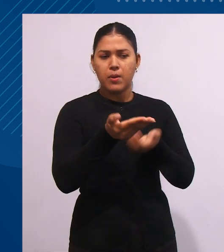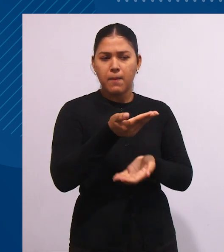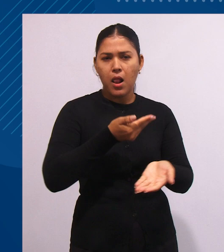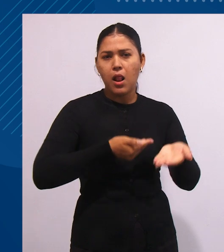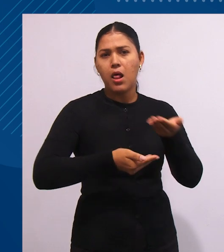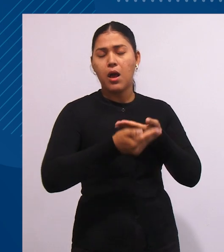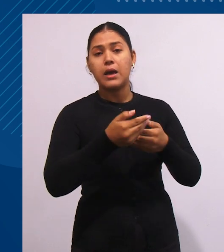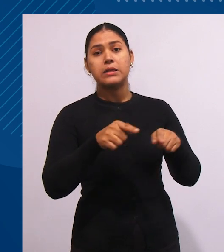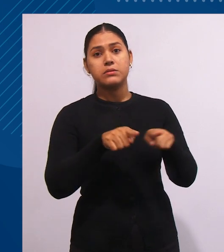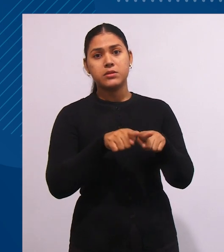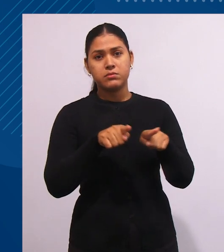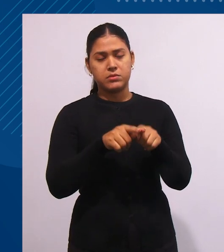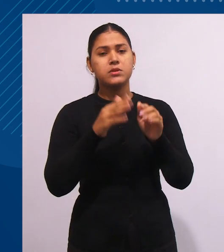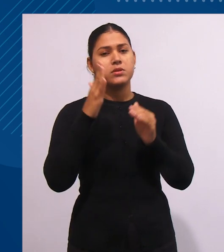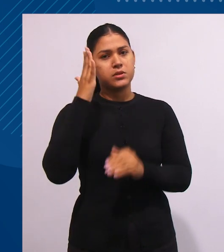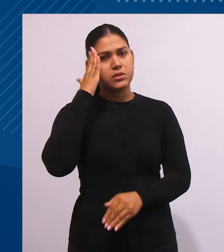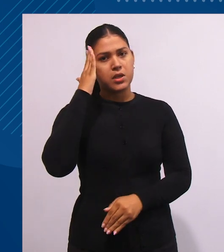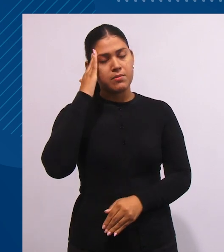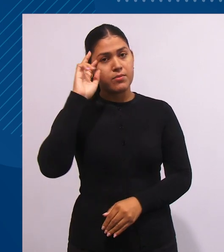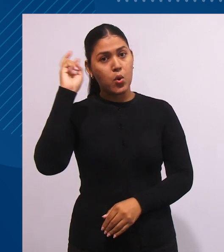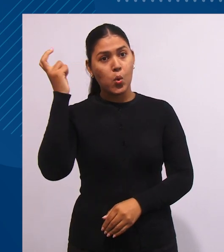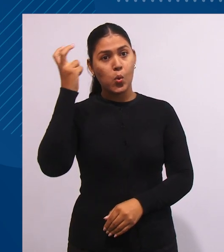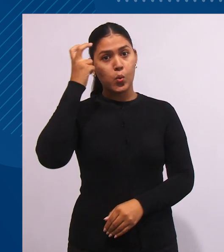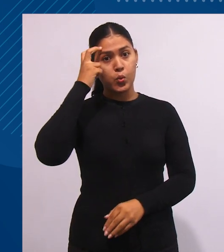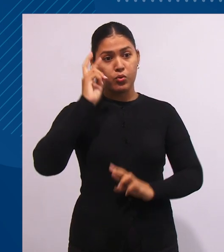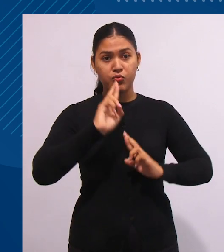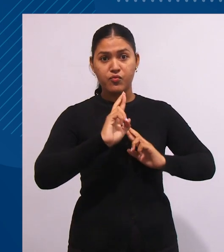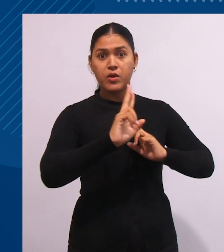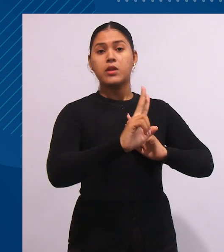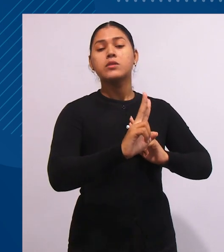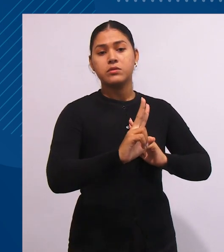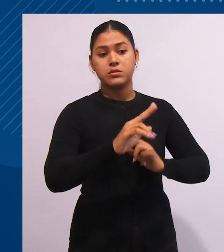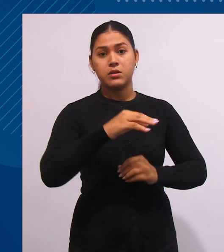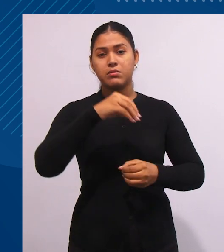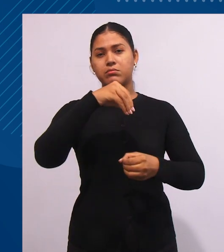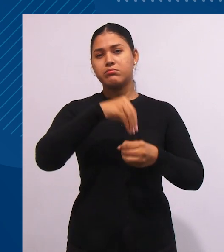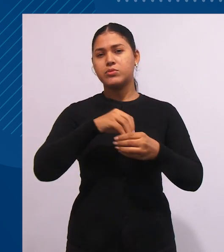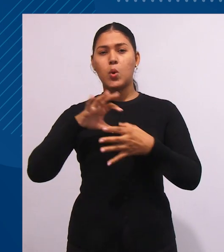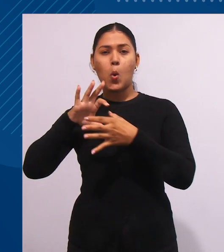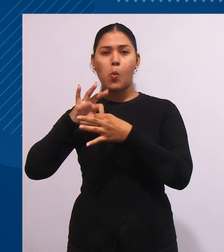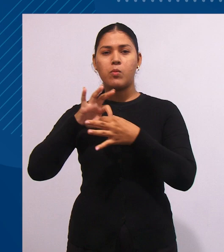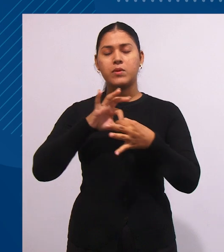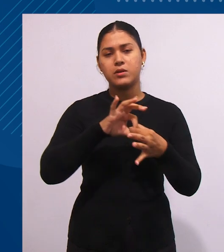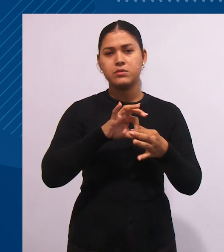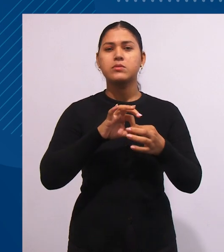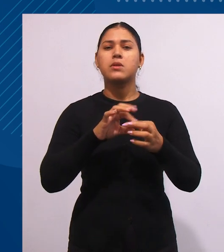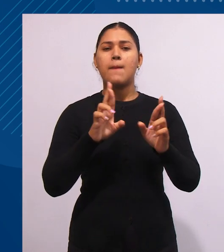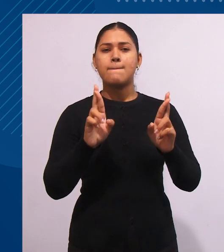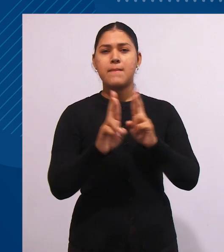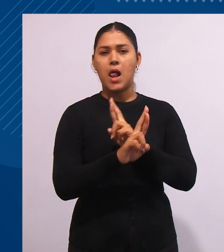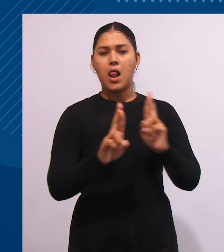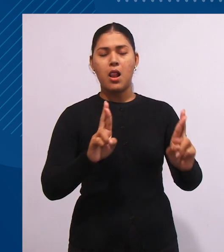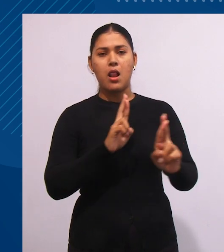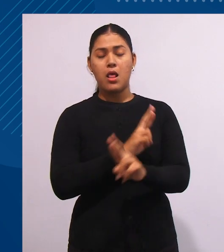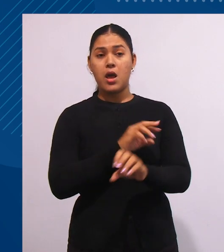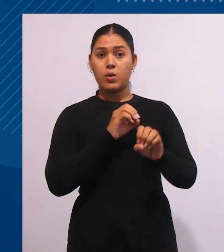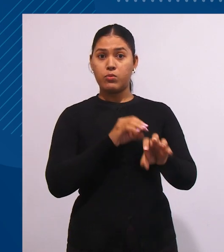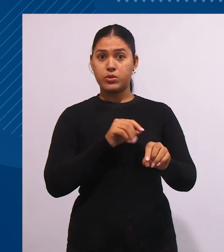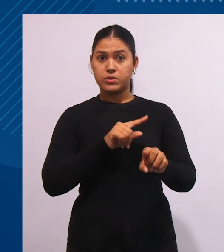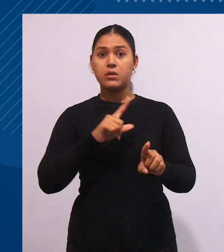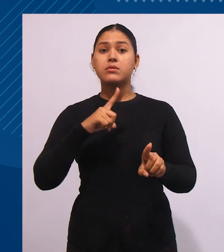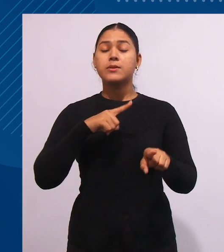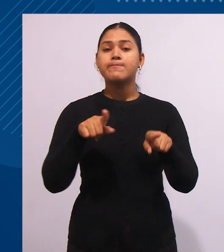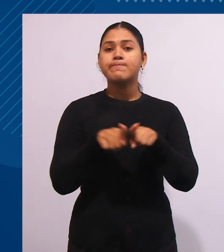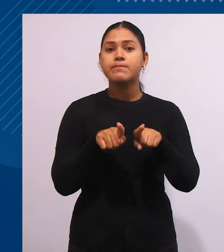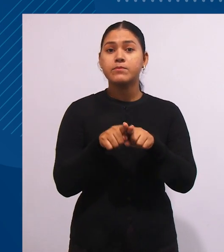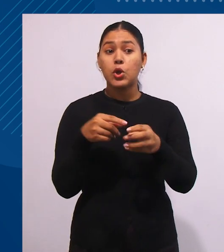das diferentes culturas dentro do contexto educacional, ela reconhece a diversidade e todo o recurso